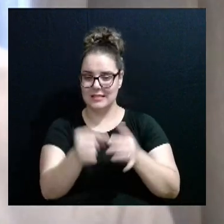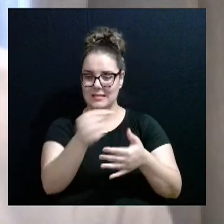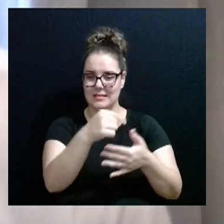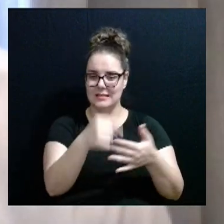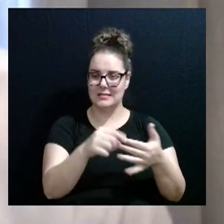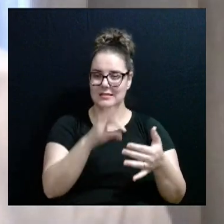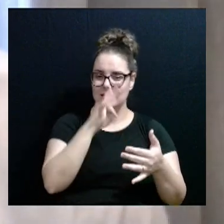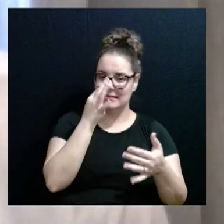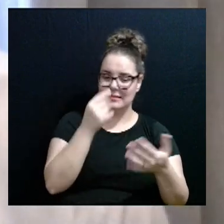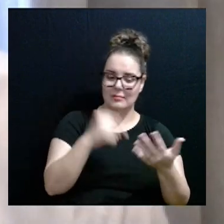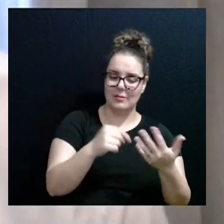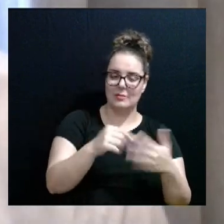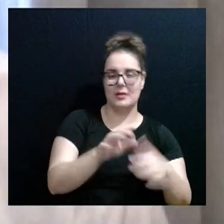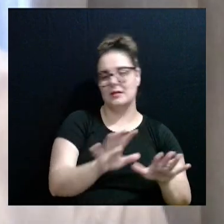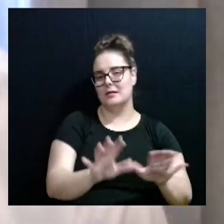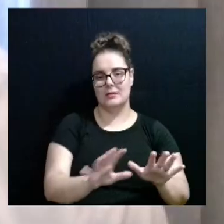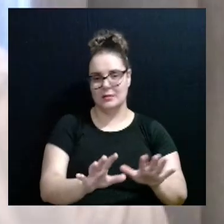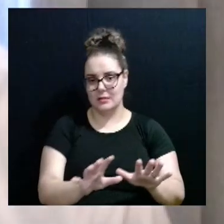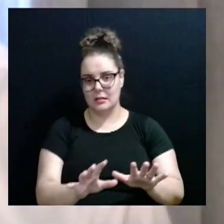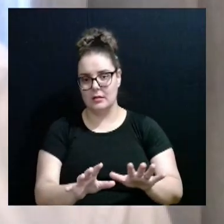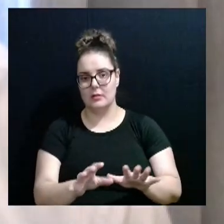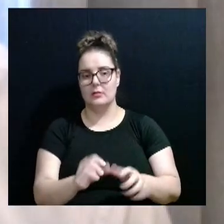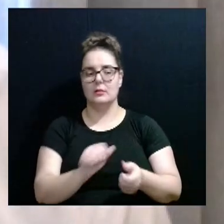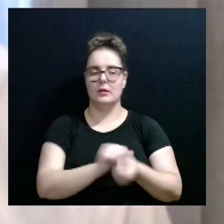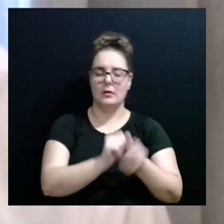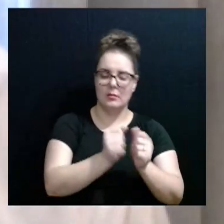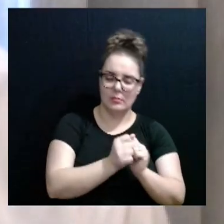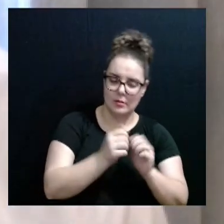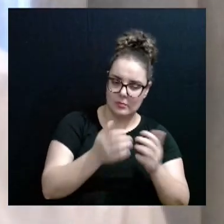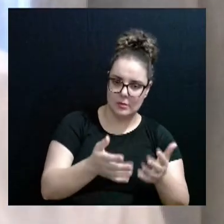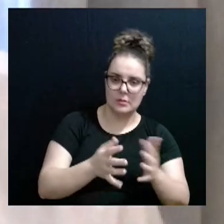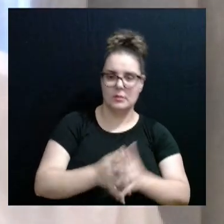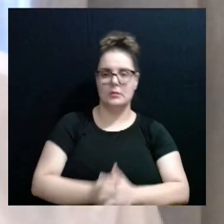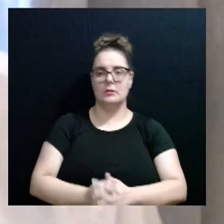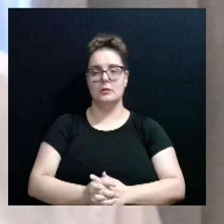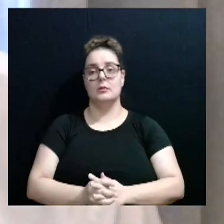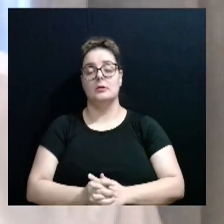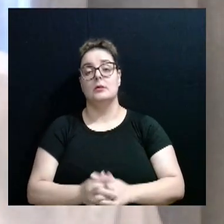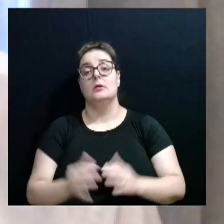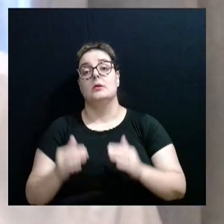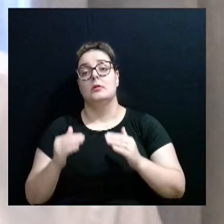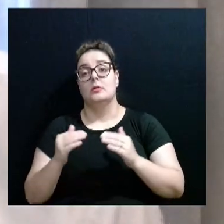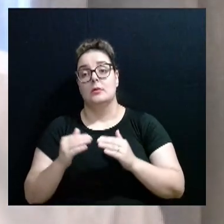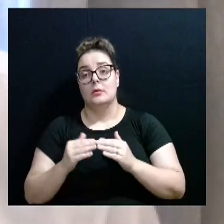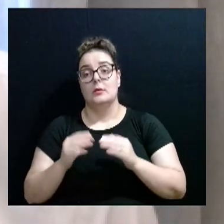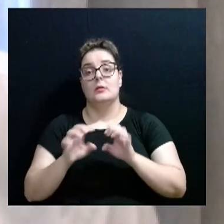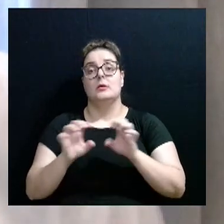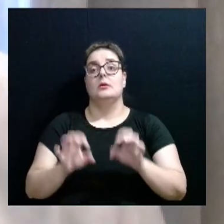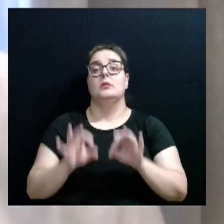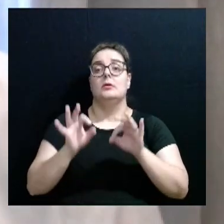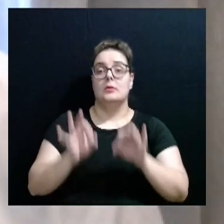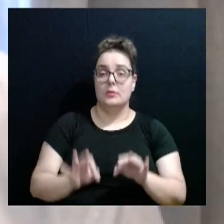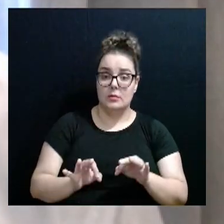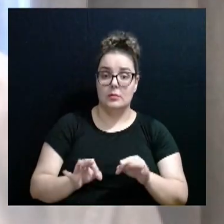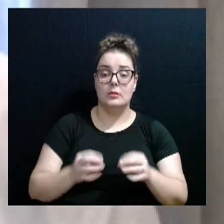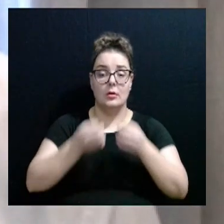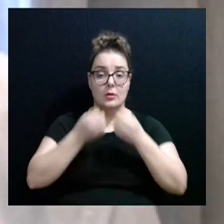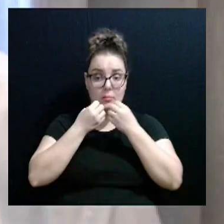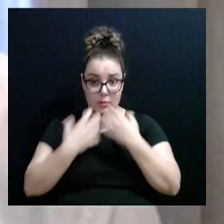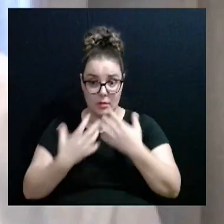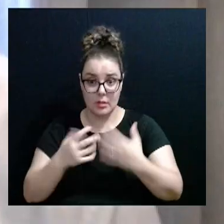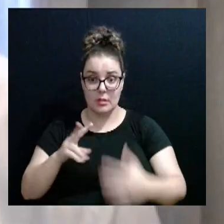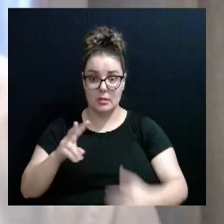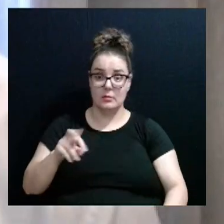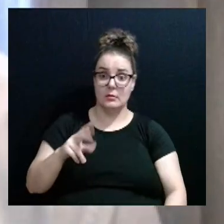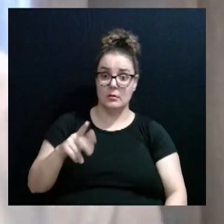dá alguma modulada nesse aspecto. E o acordo ele é muito bem estruturado, foi muito bem estruturada essa versão que vamos